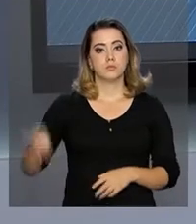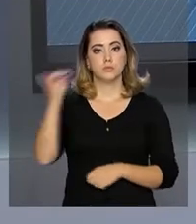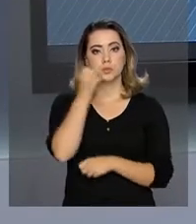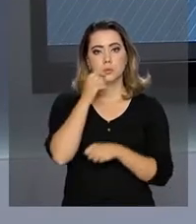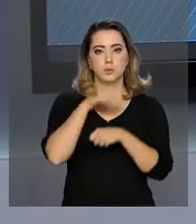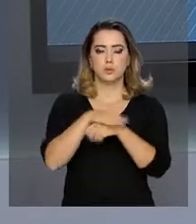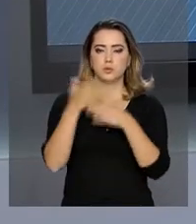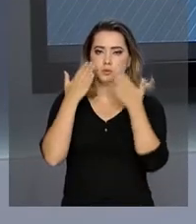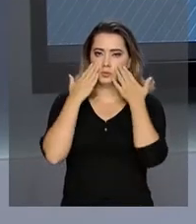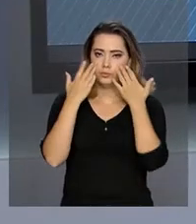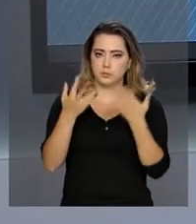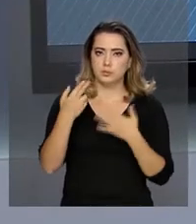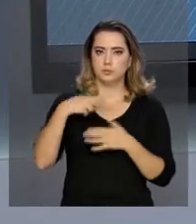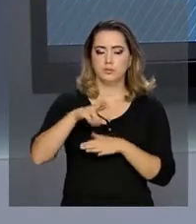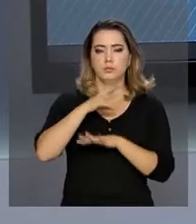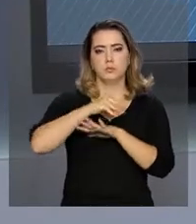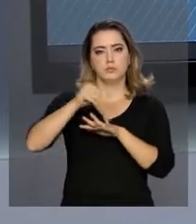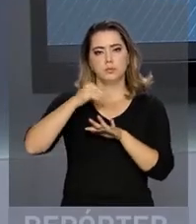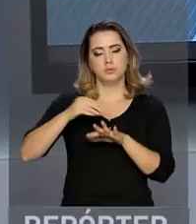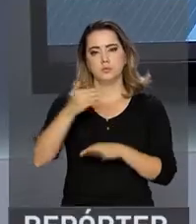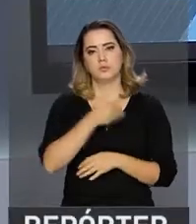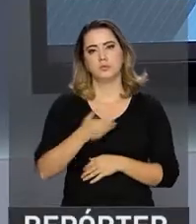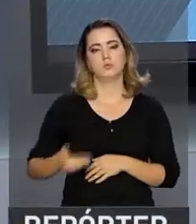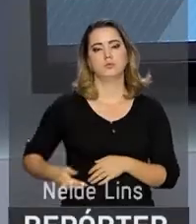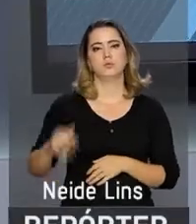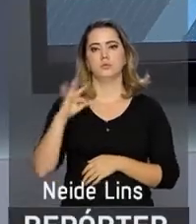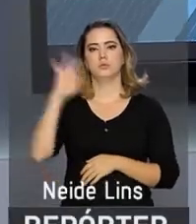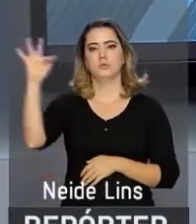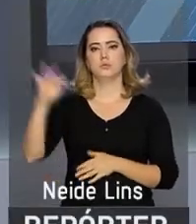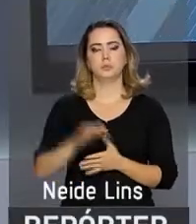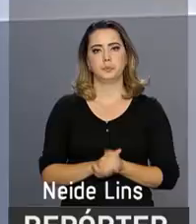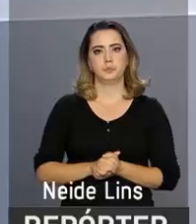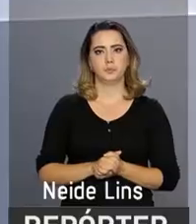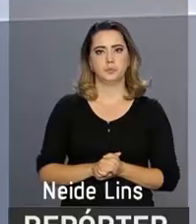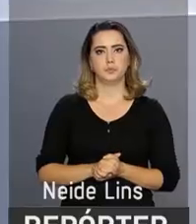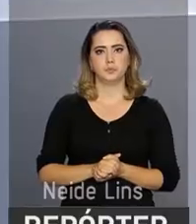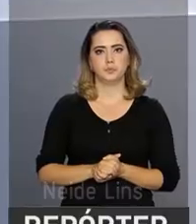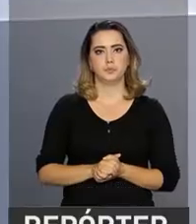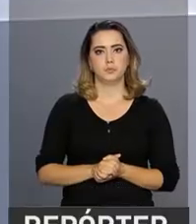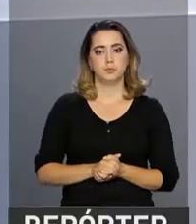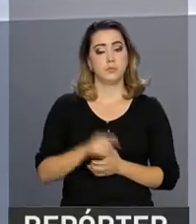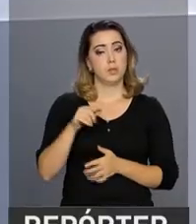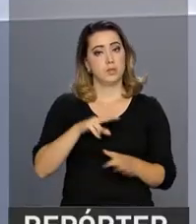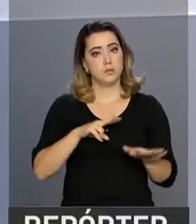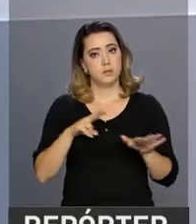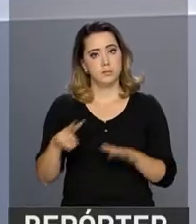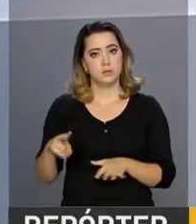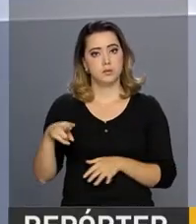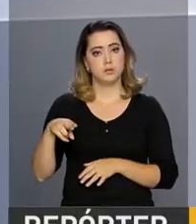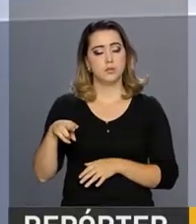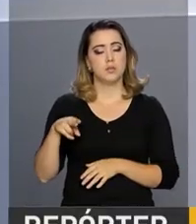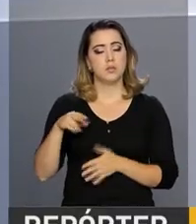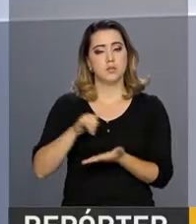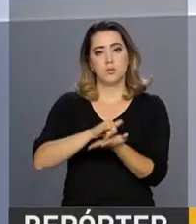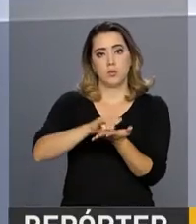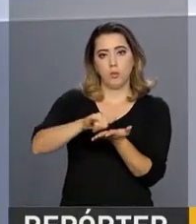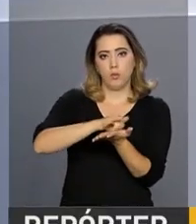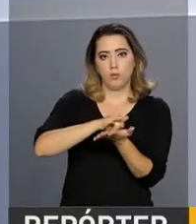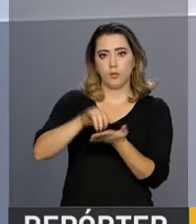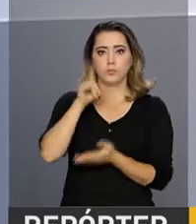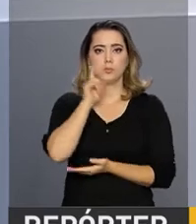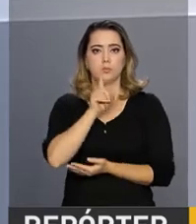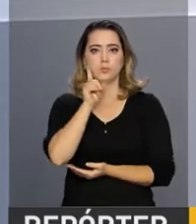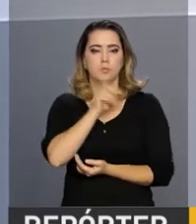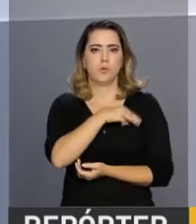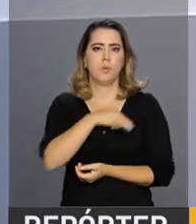Olá, boa noite. Começa agora o Repórter NBR com as notícias do governo federal. Nesta semana, em Nova York, nos Estados Unidos, o